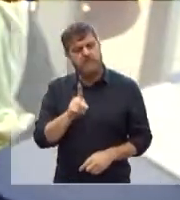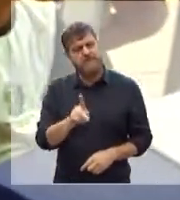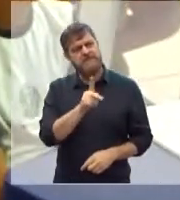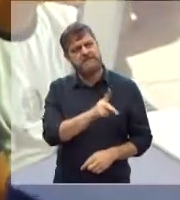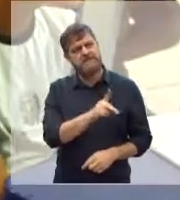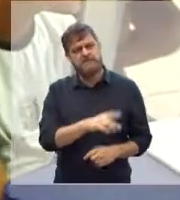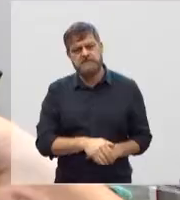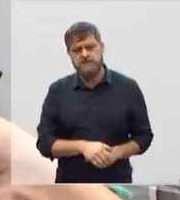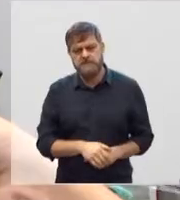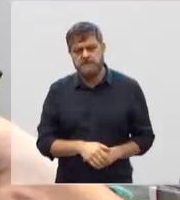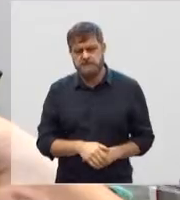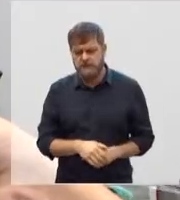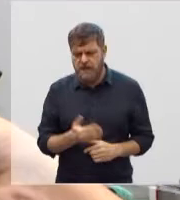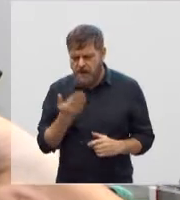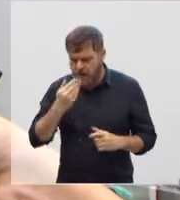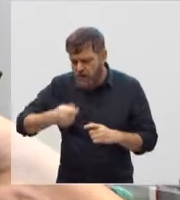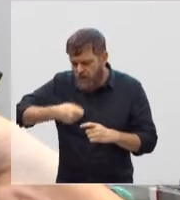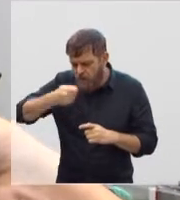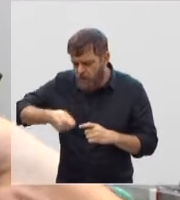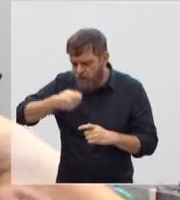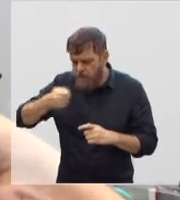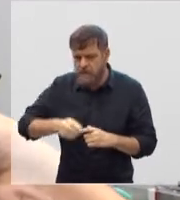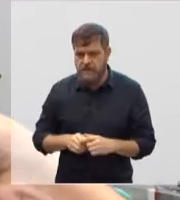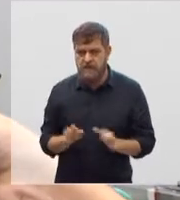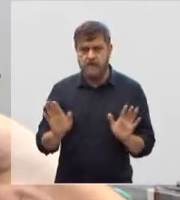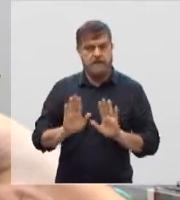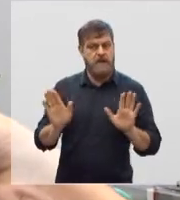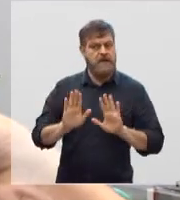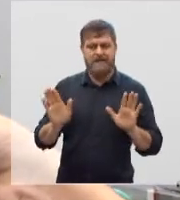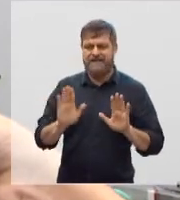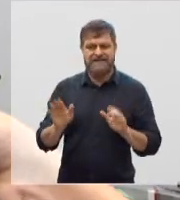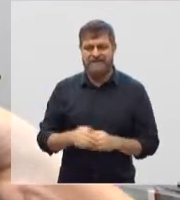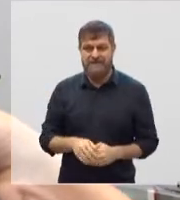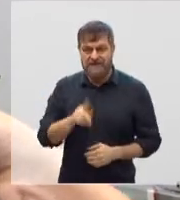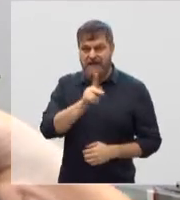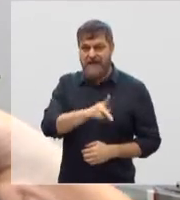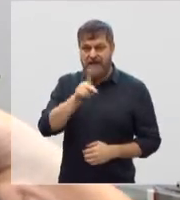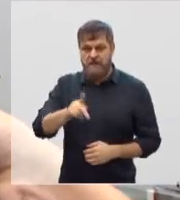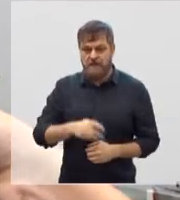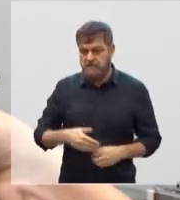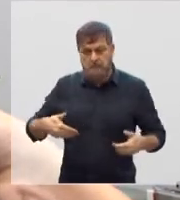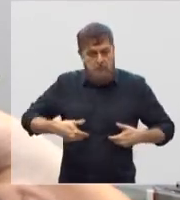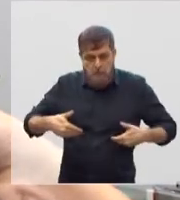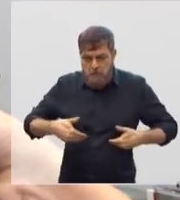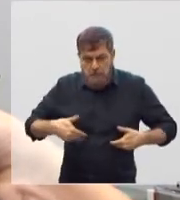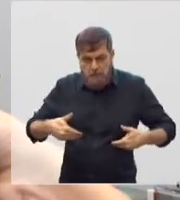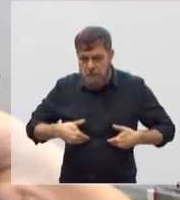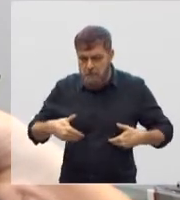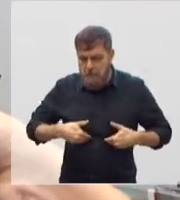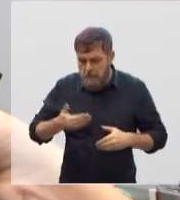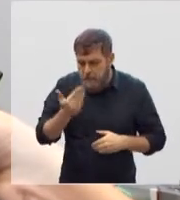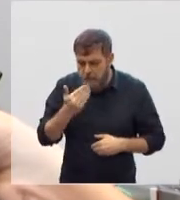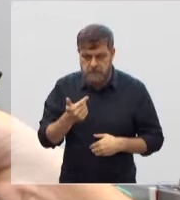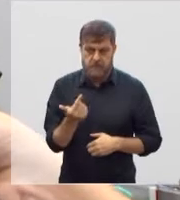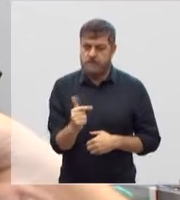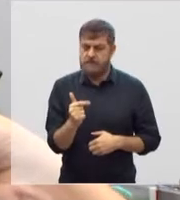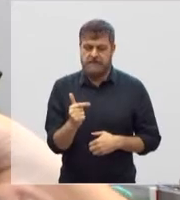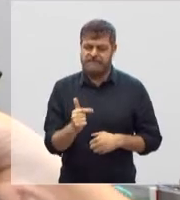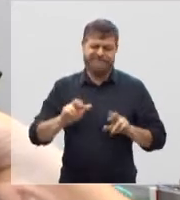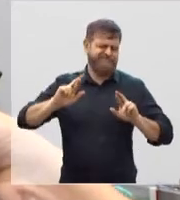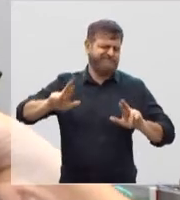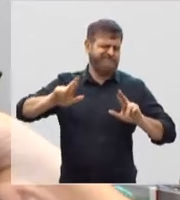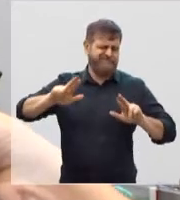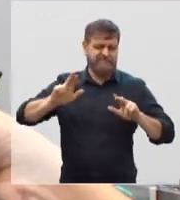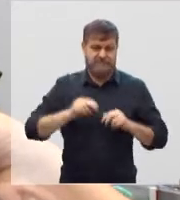o professor, o que tem a ver comer merenda? Não é o comer merenda, não é o professor estar passando fome, não